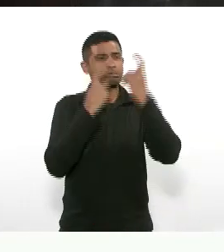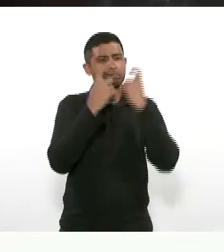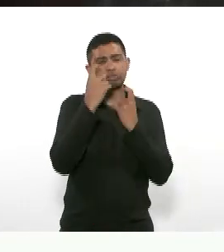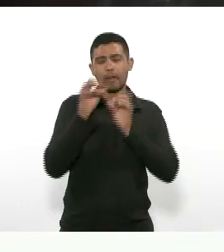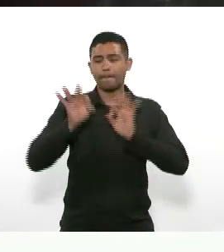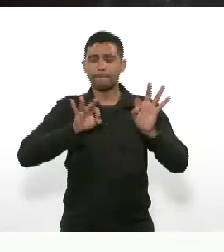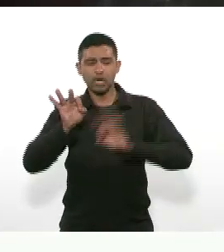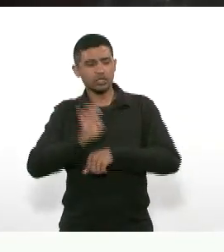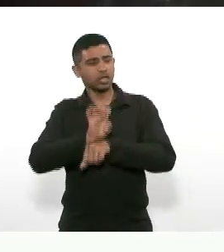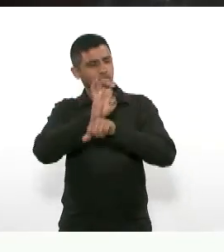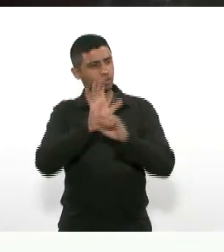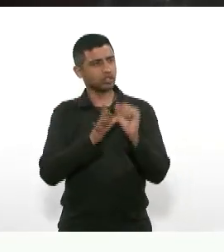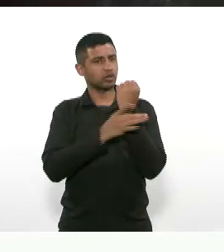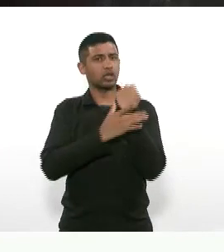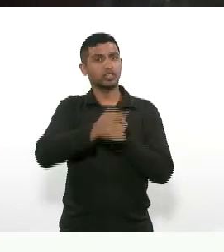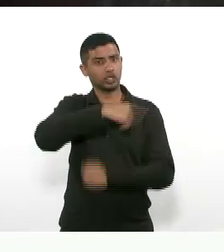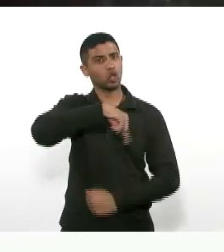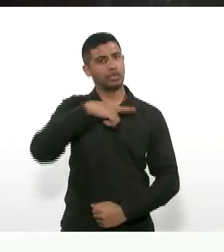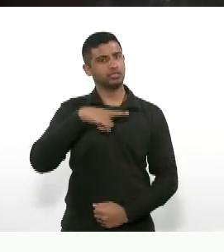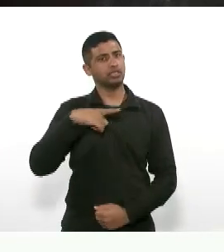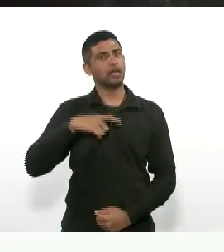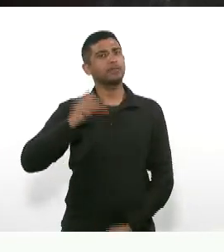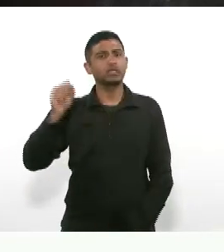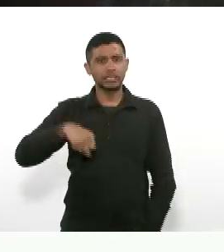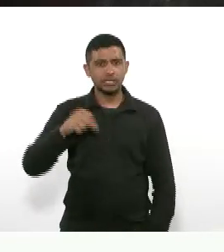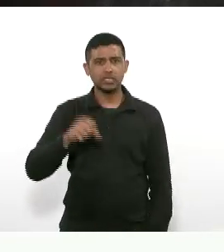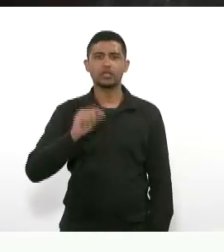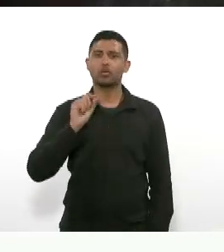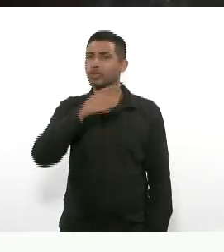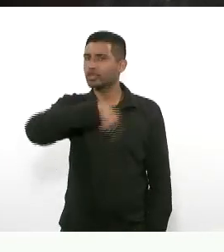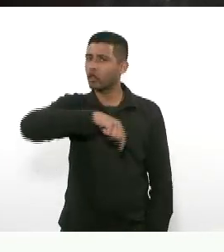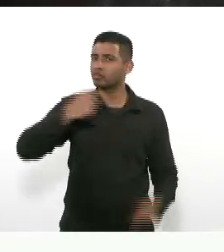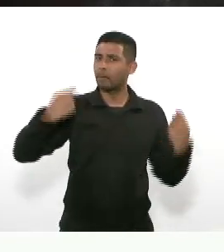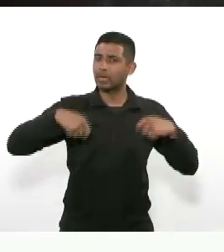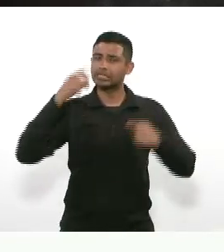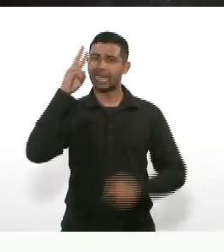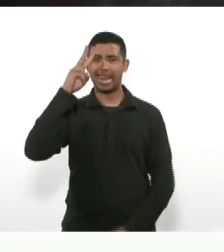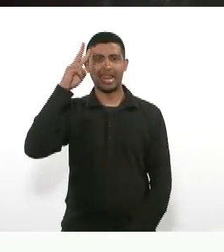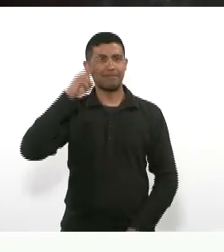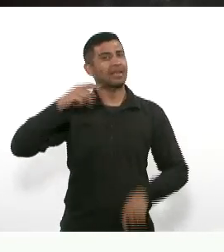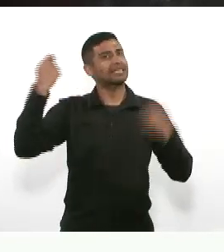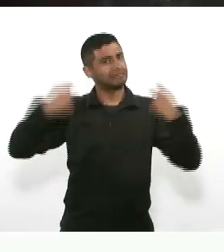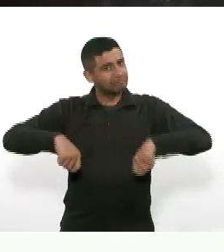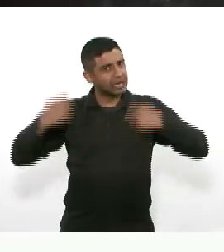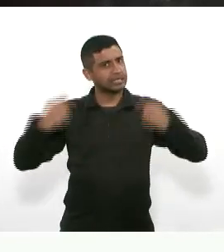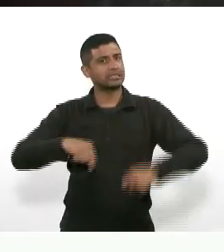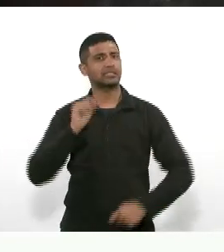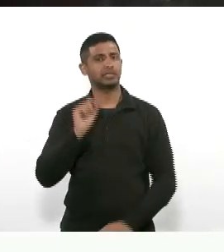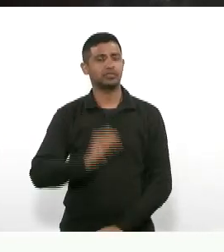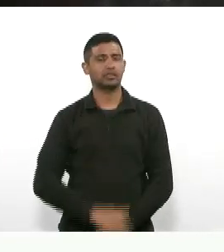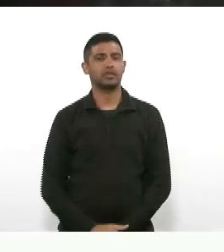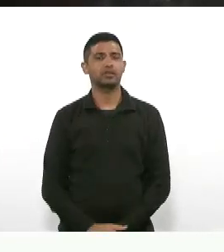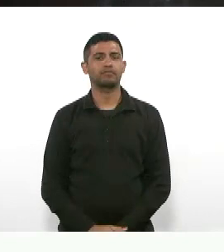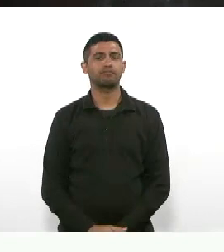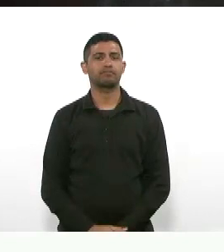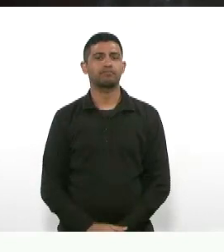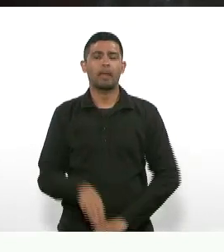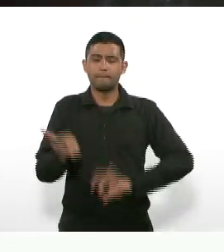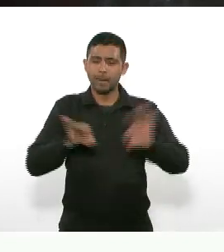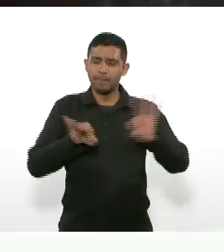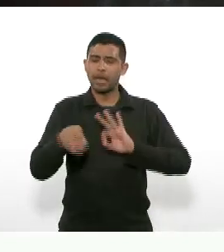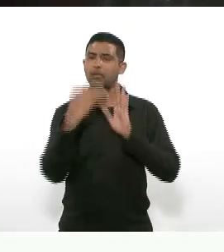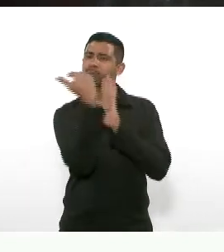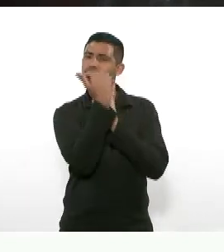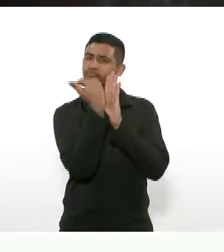de Segurança, nós temos sim que lembrar da necessidade de se estabelecer um